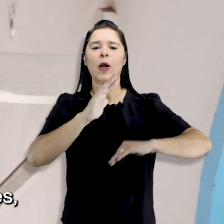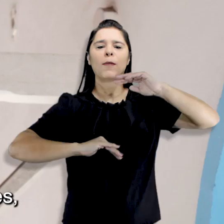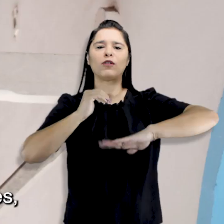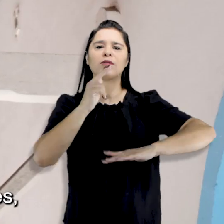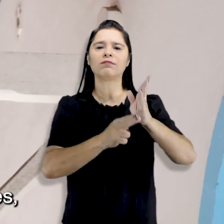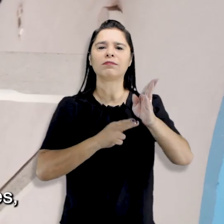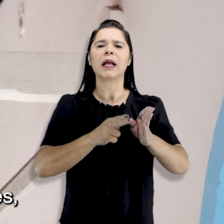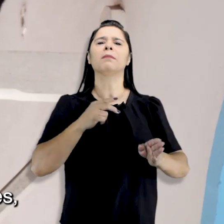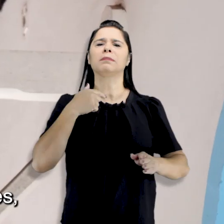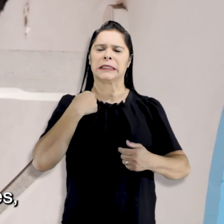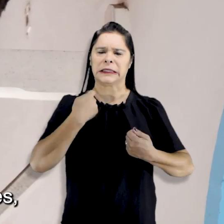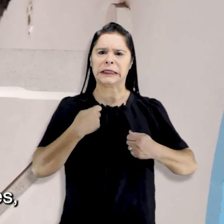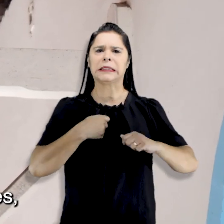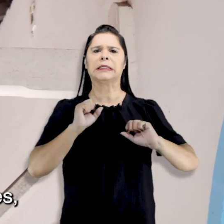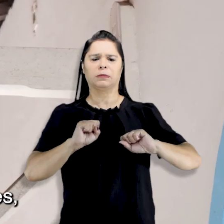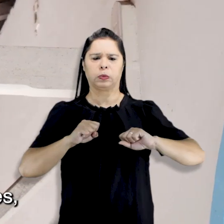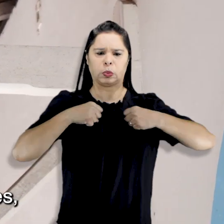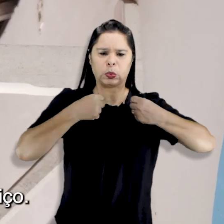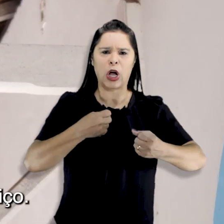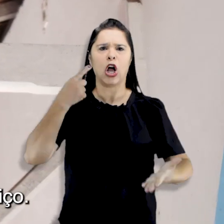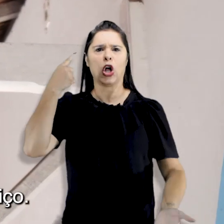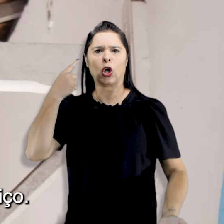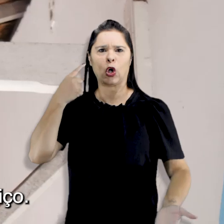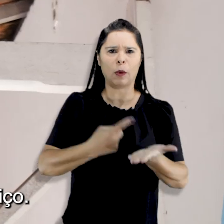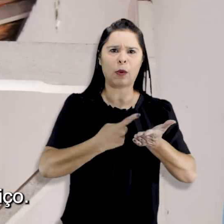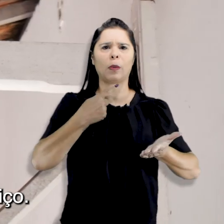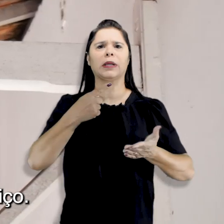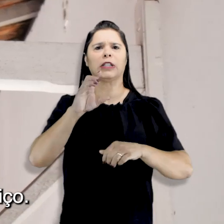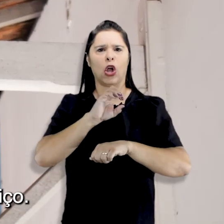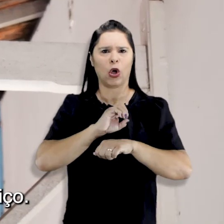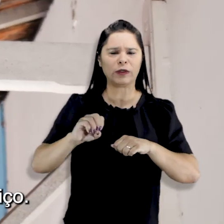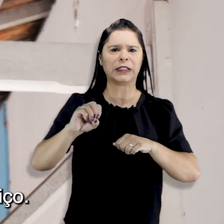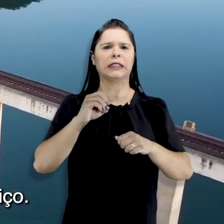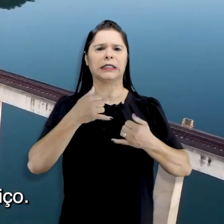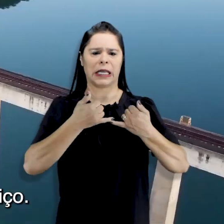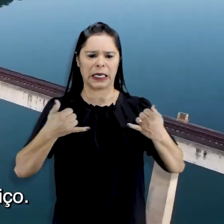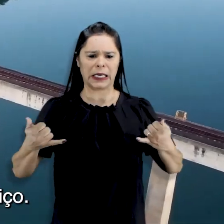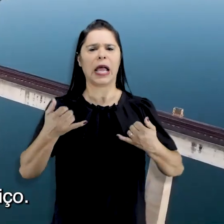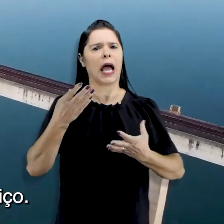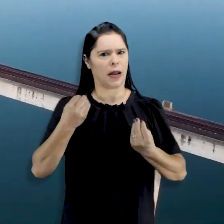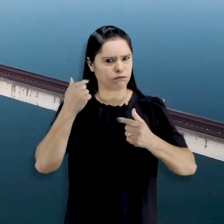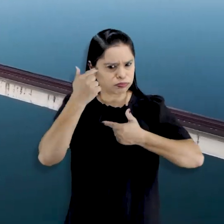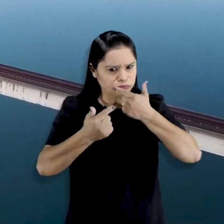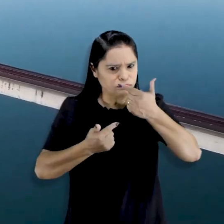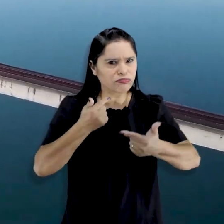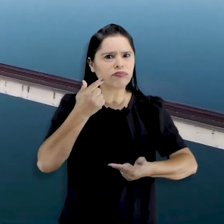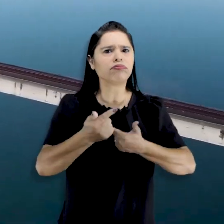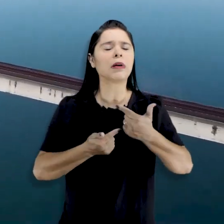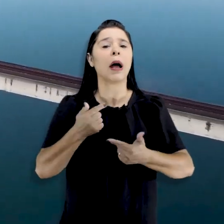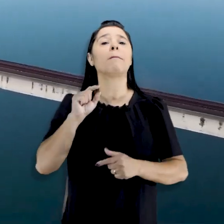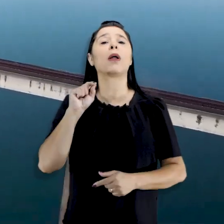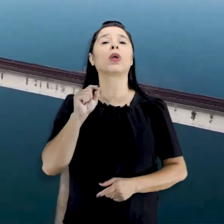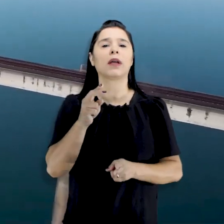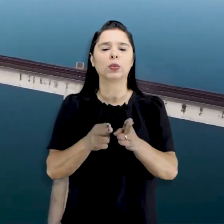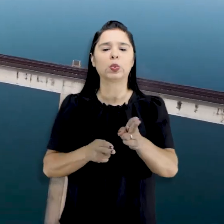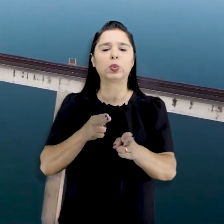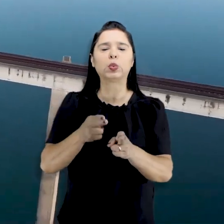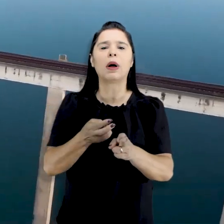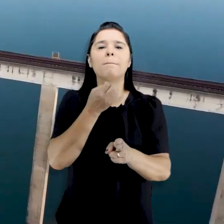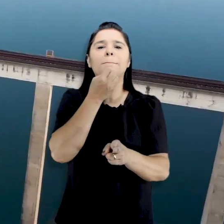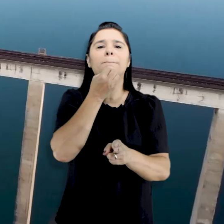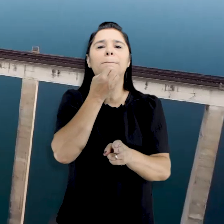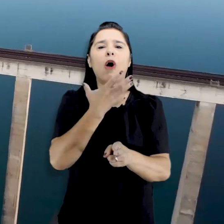de contas, os dias nas estações, oficinas e na linha eram de muito serviço. Para que a ferrovia funcionasse